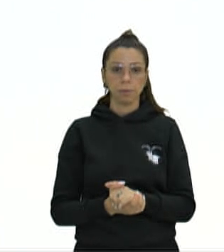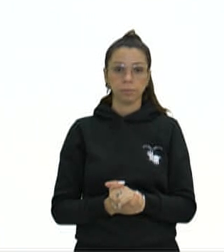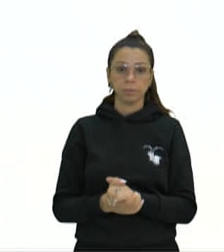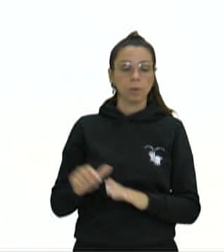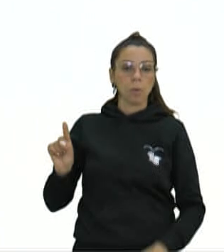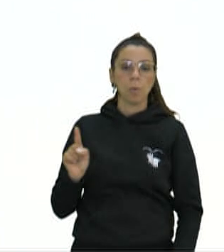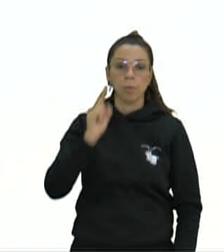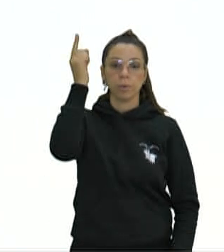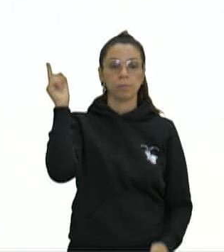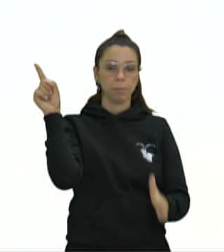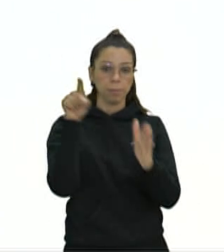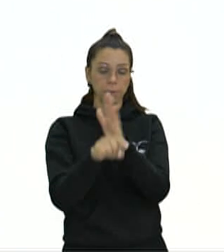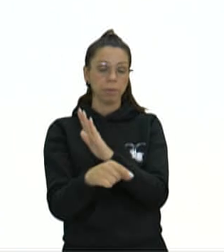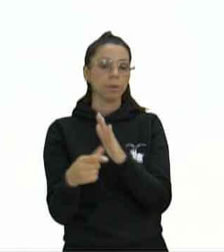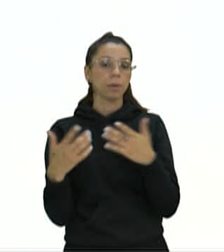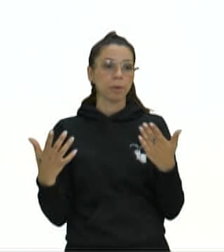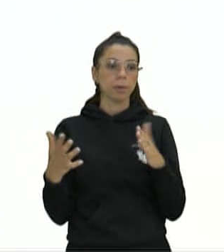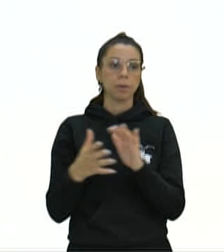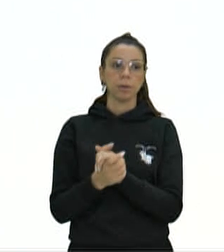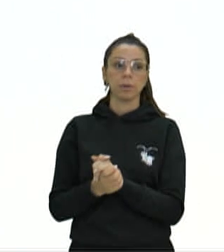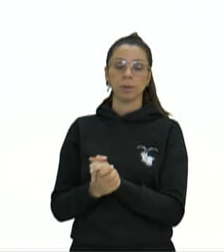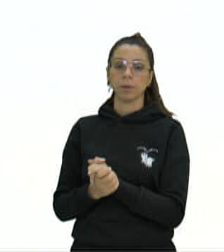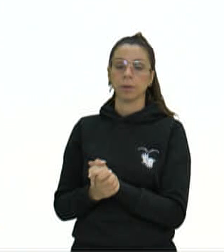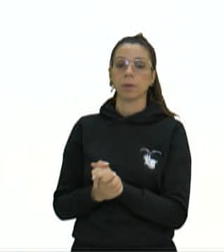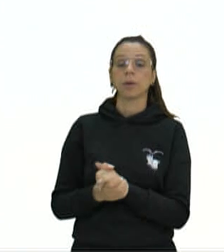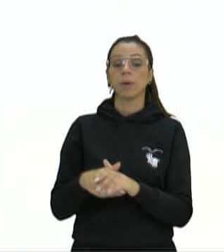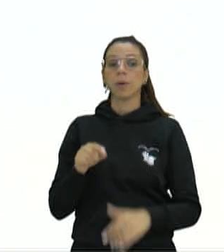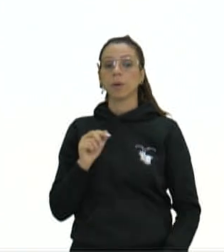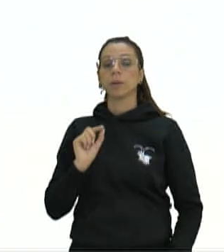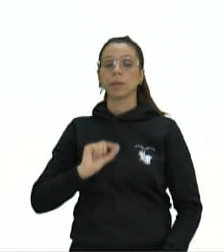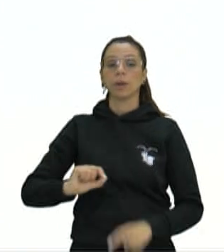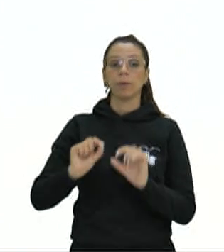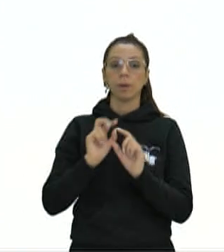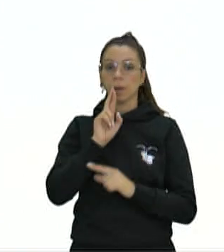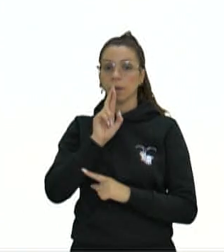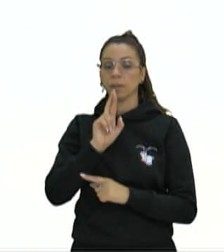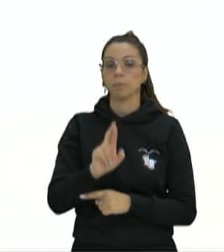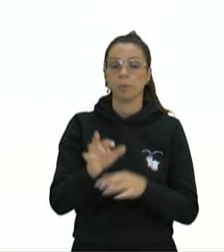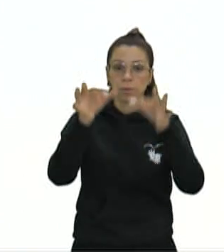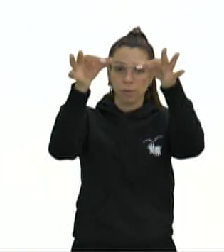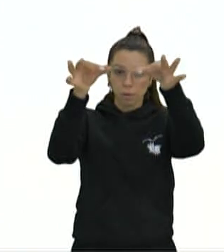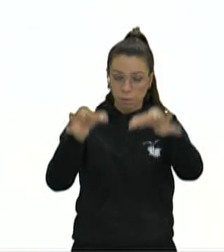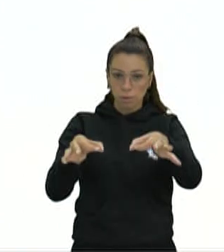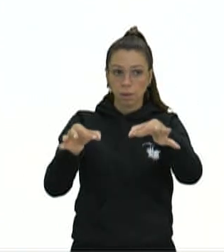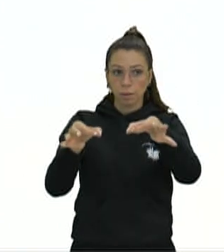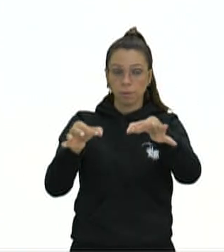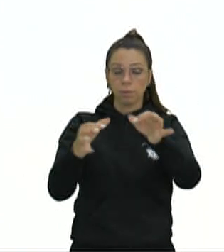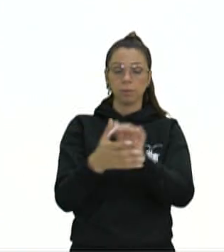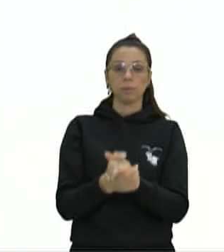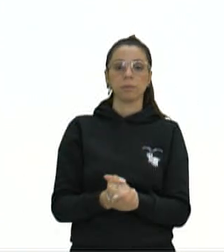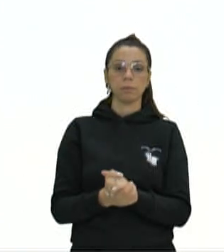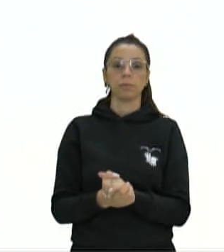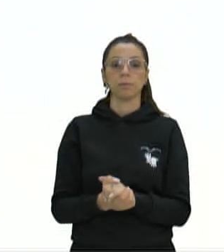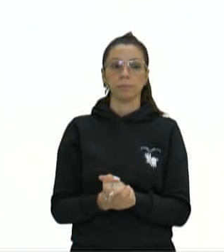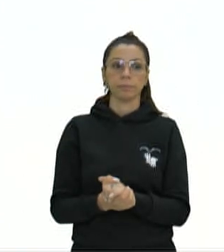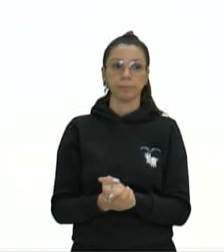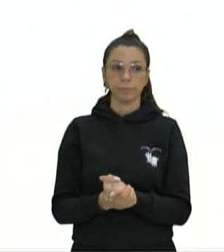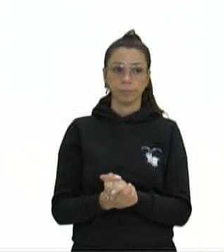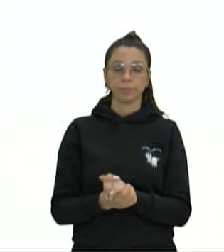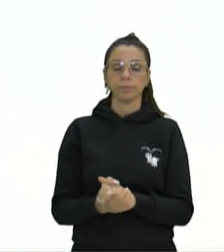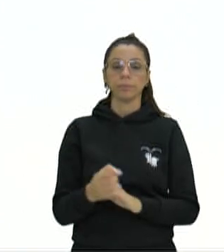último quiz. Aponte a afirmativa correta a respeito das vantagens da globalização. Letra A,